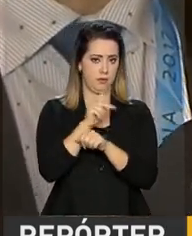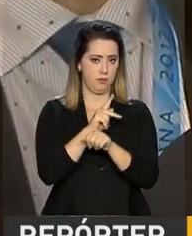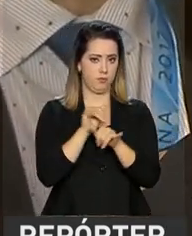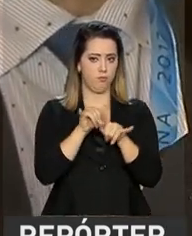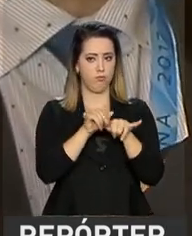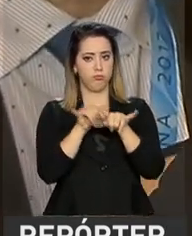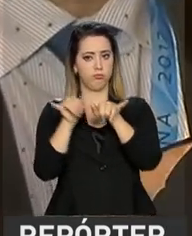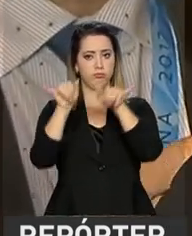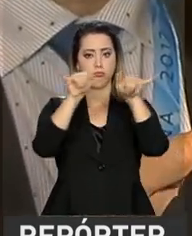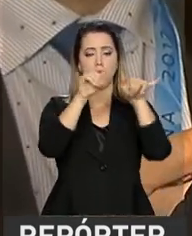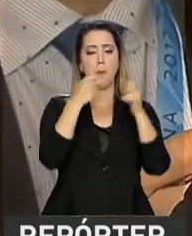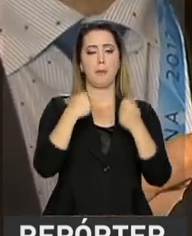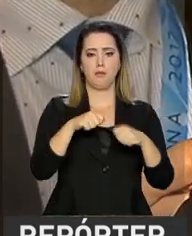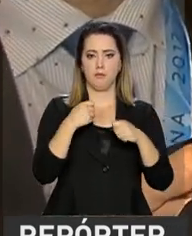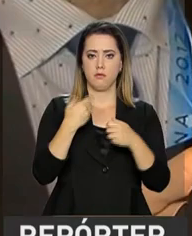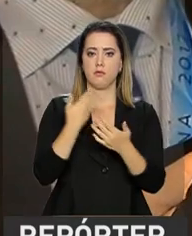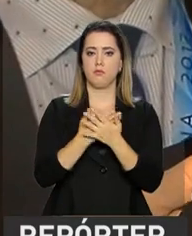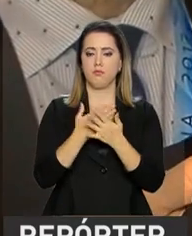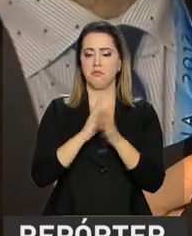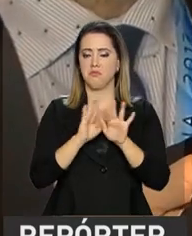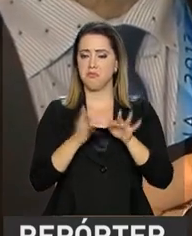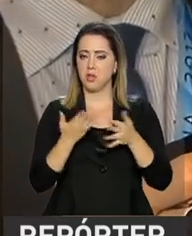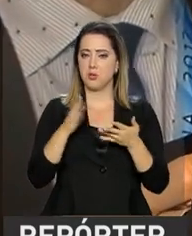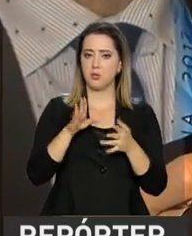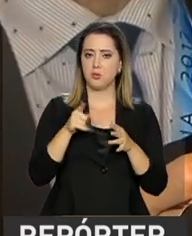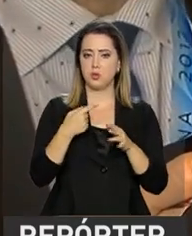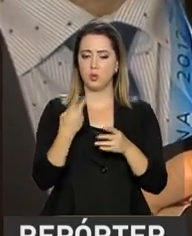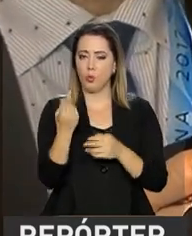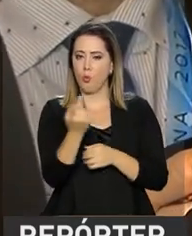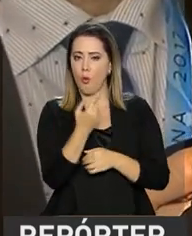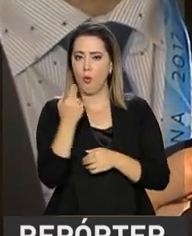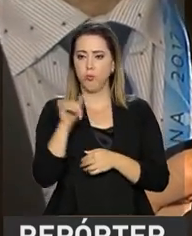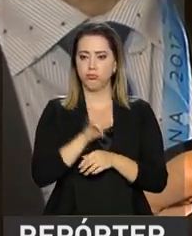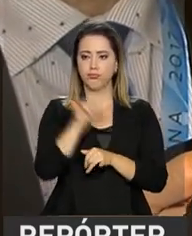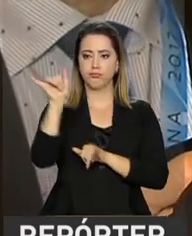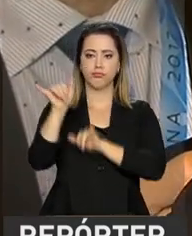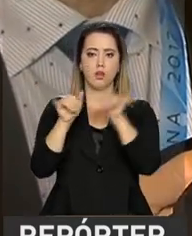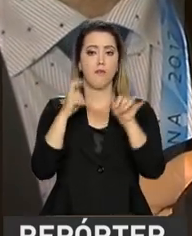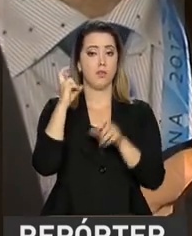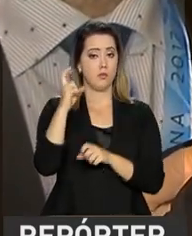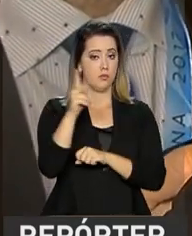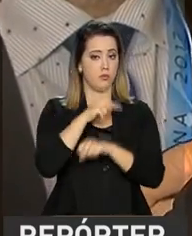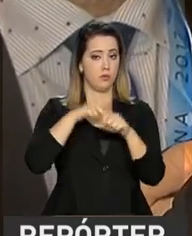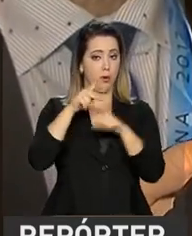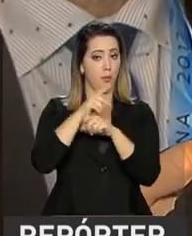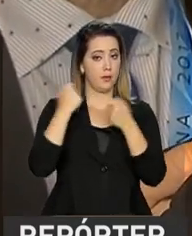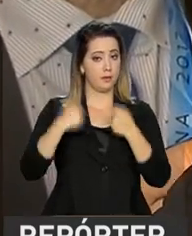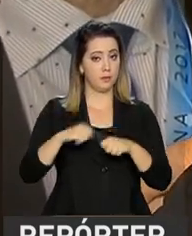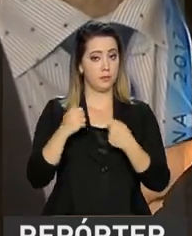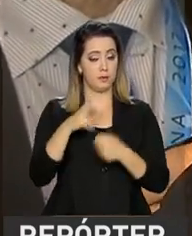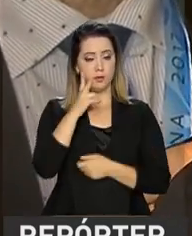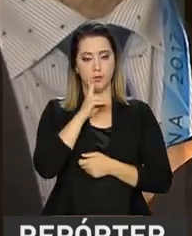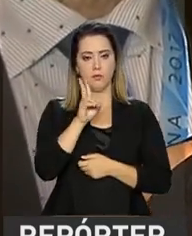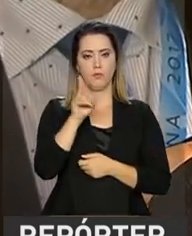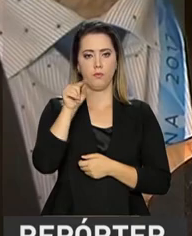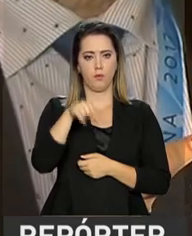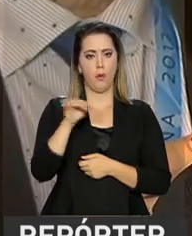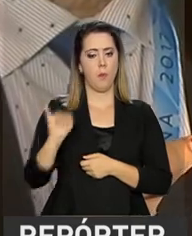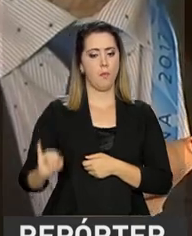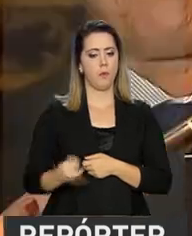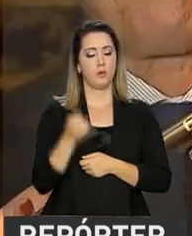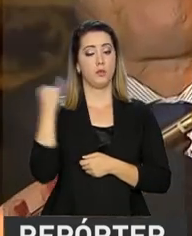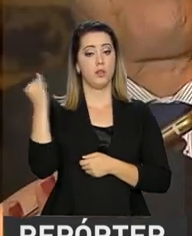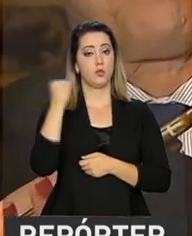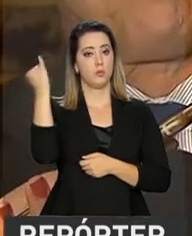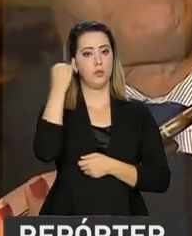importante acho que os cinco países têm mais ou menos o mesmo nível de aviação e portanto ali tem uma uma oportunidade muito